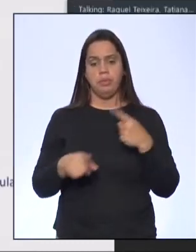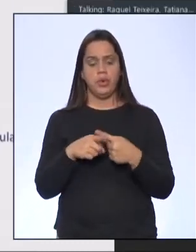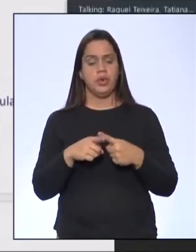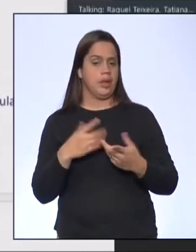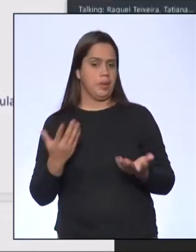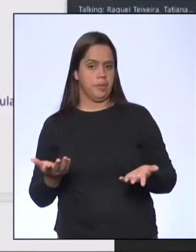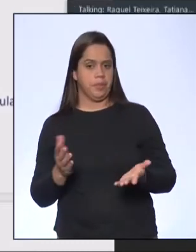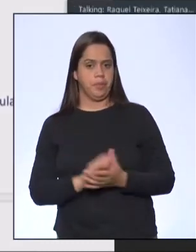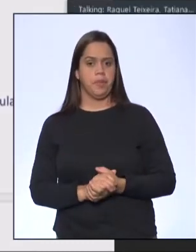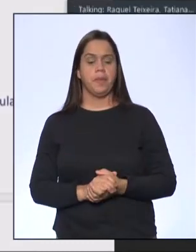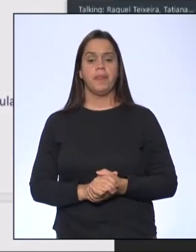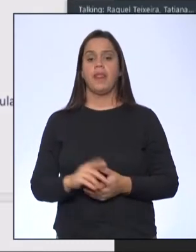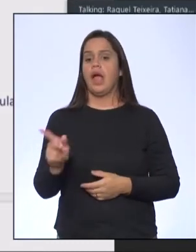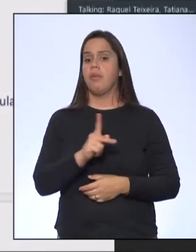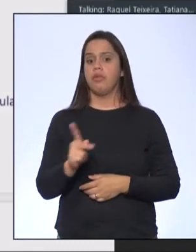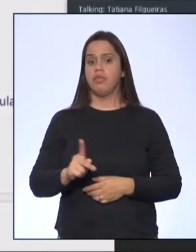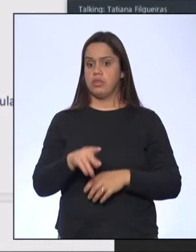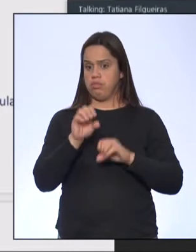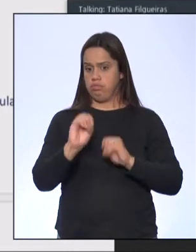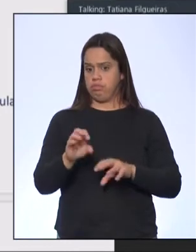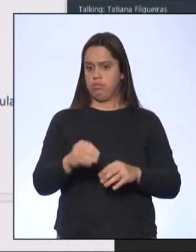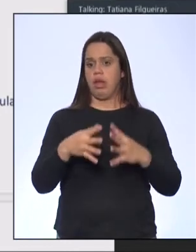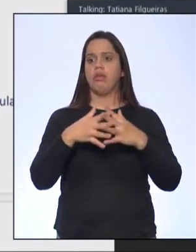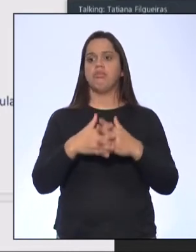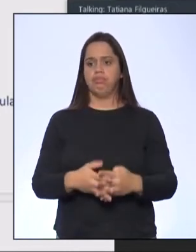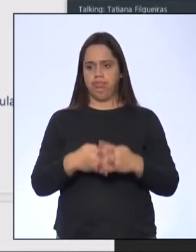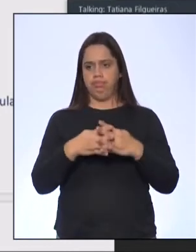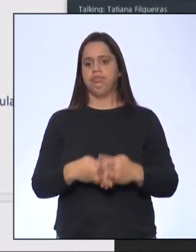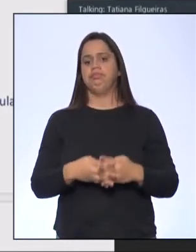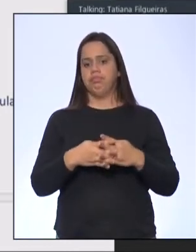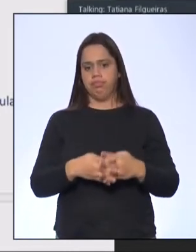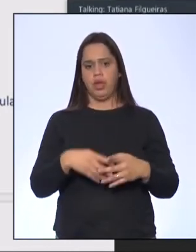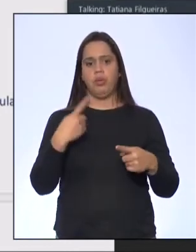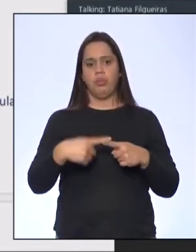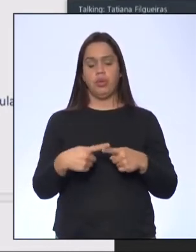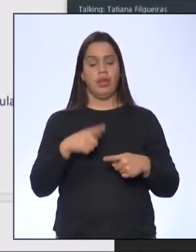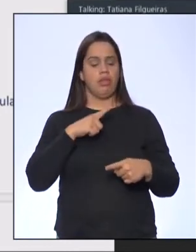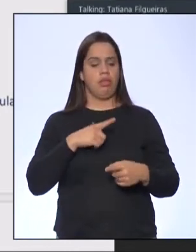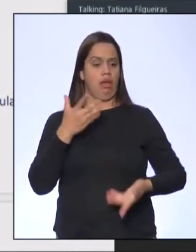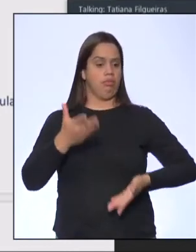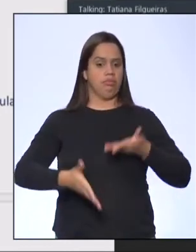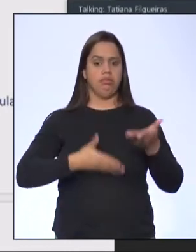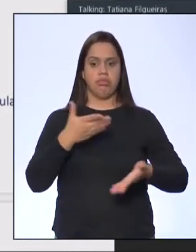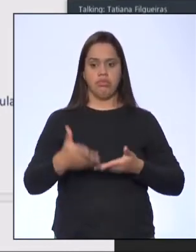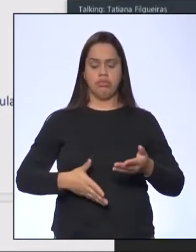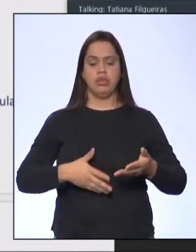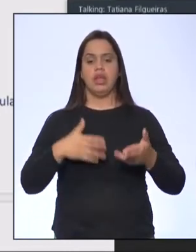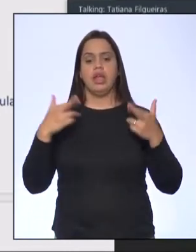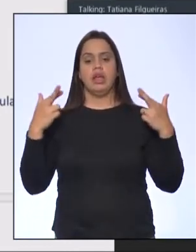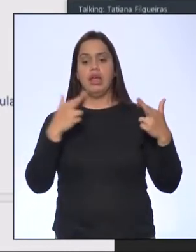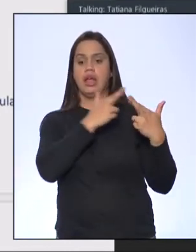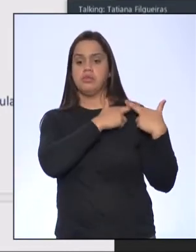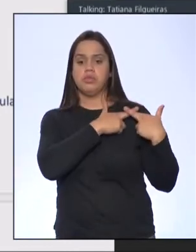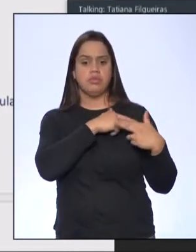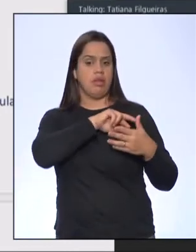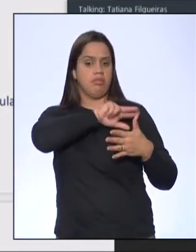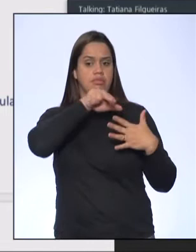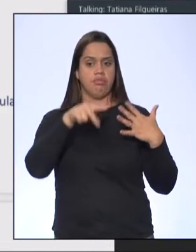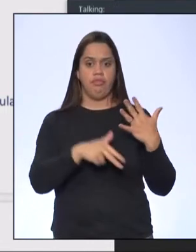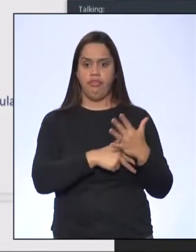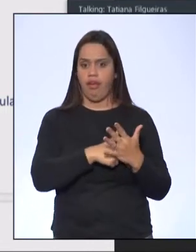A profissão docente ela é muito complexa, né? O professor lida diariamente com tarefas de várias naturezas, aqui tem alguns exemplos,